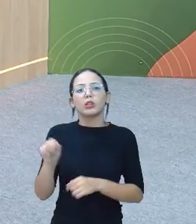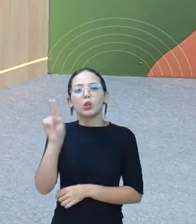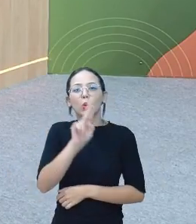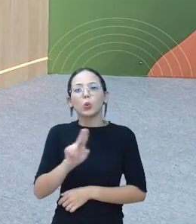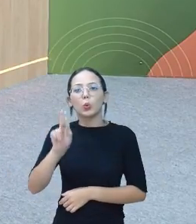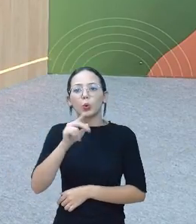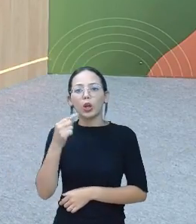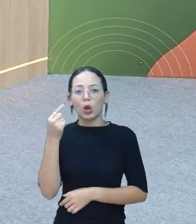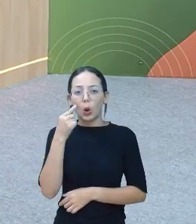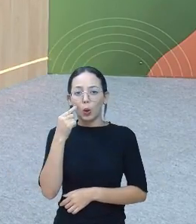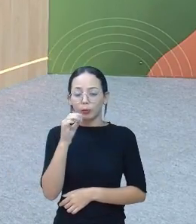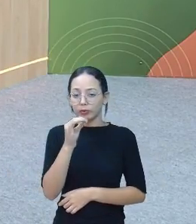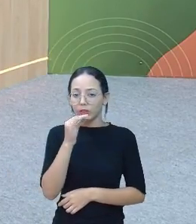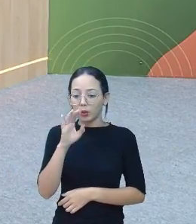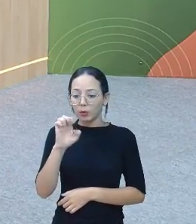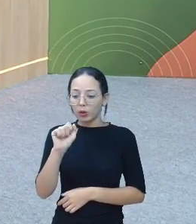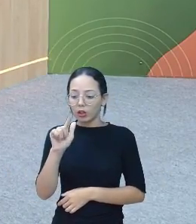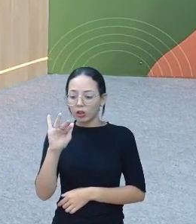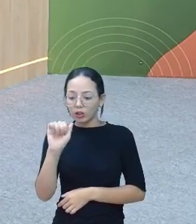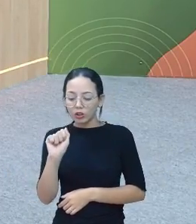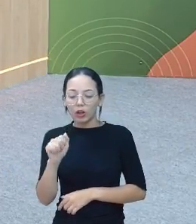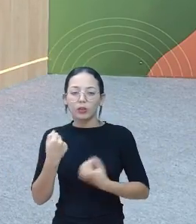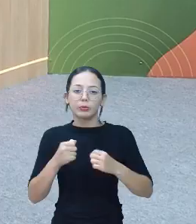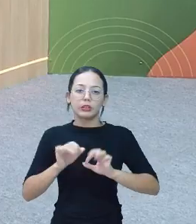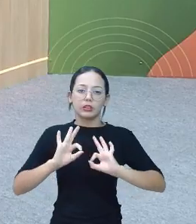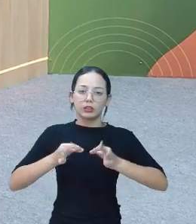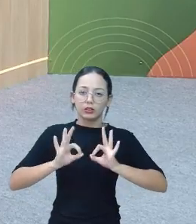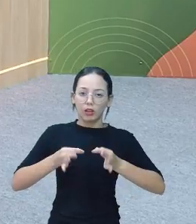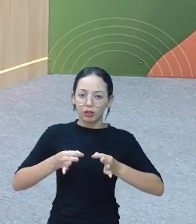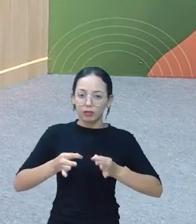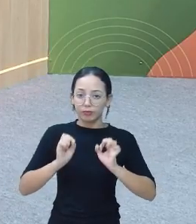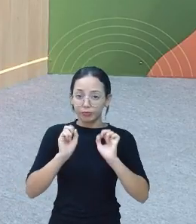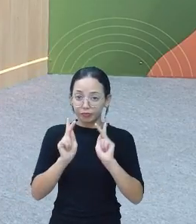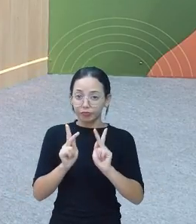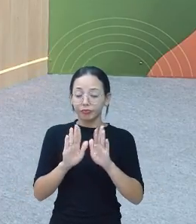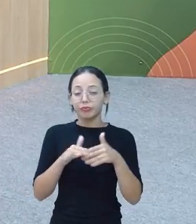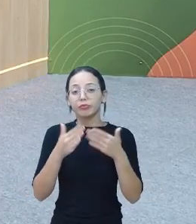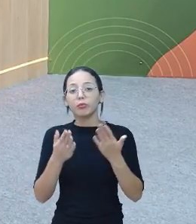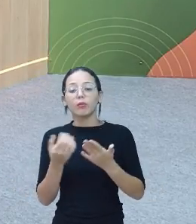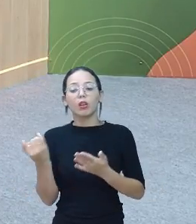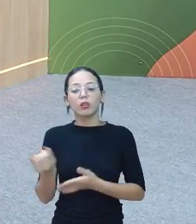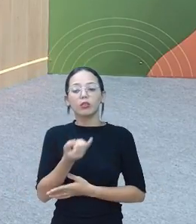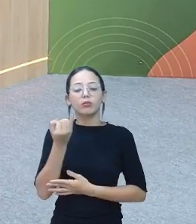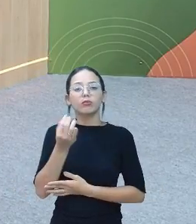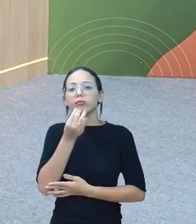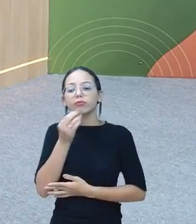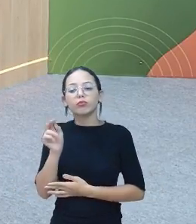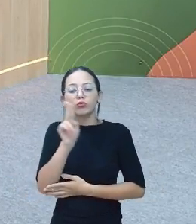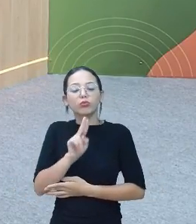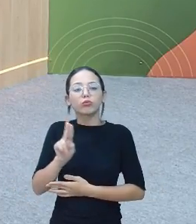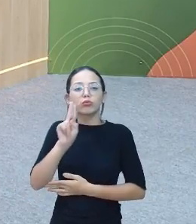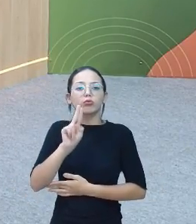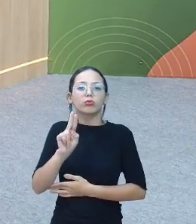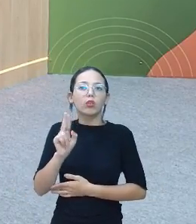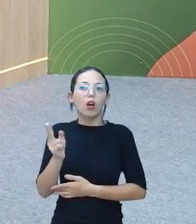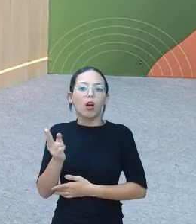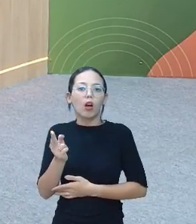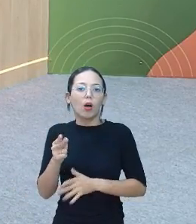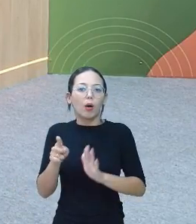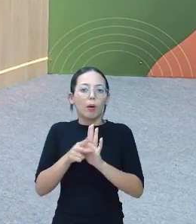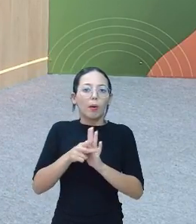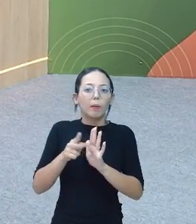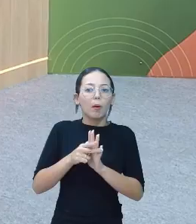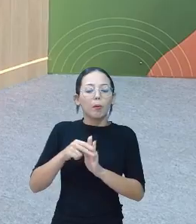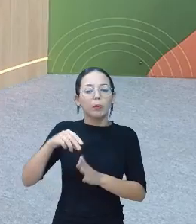certa escala. A escala precisa estar correta, tá certo? Então, é importante você utilizar ou medidas